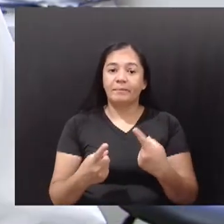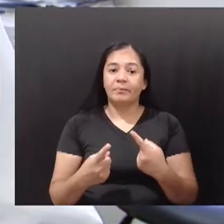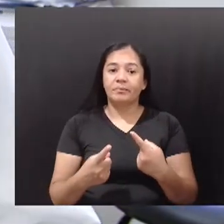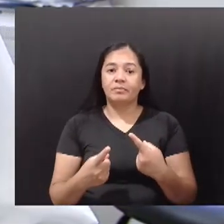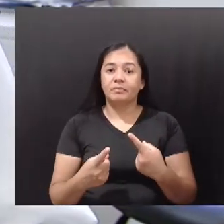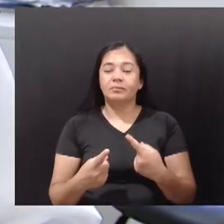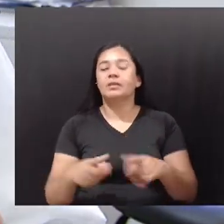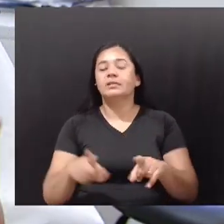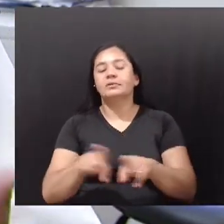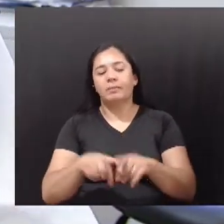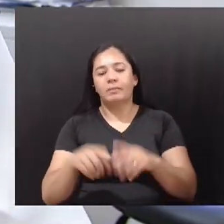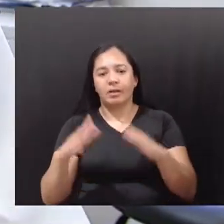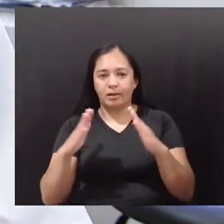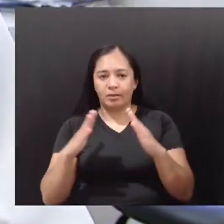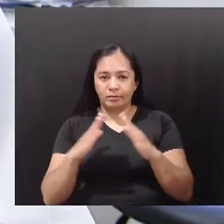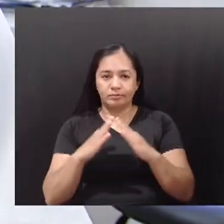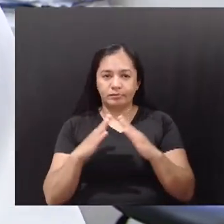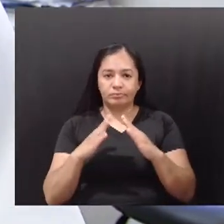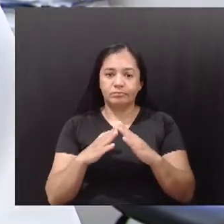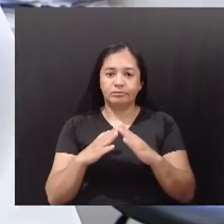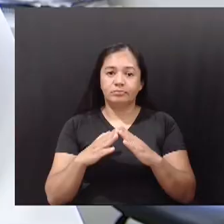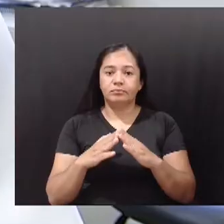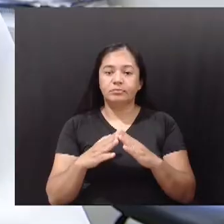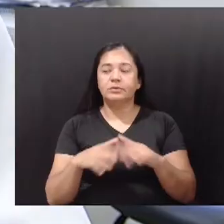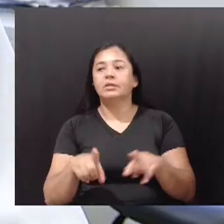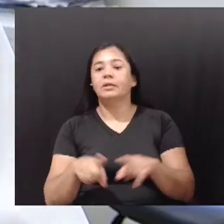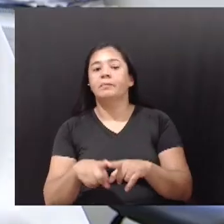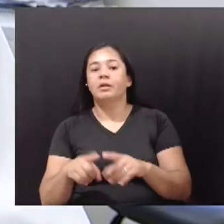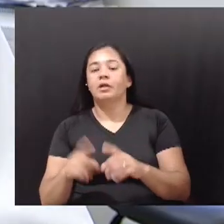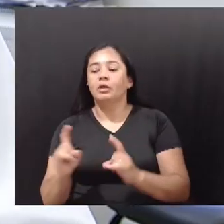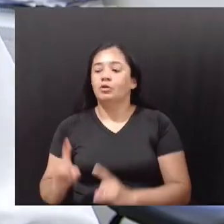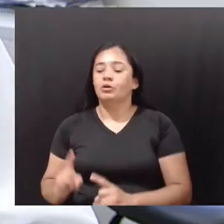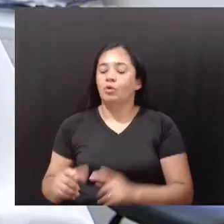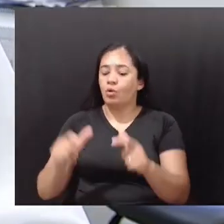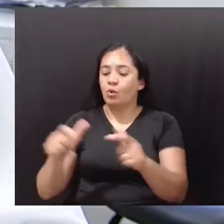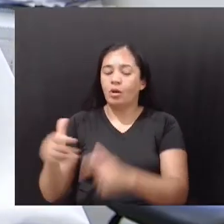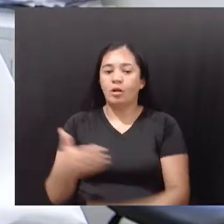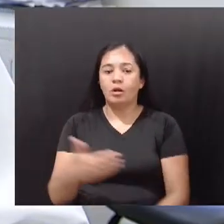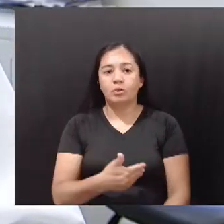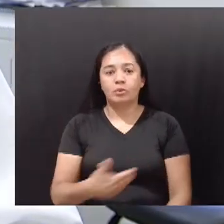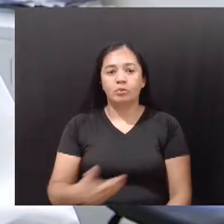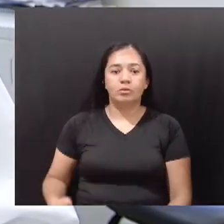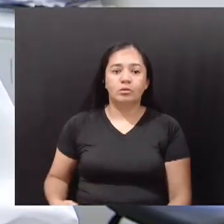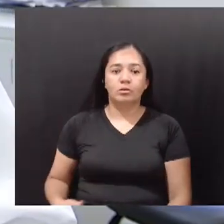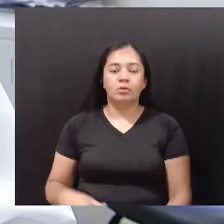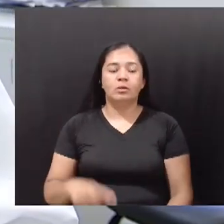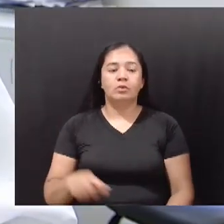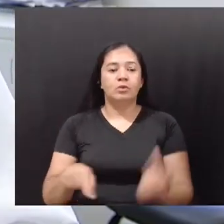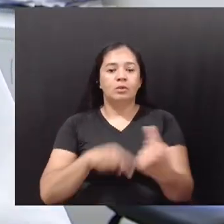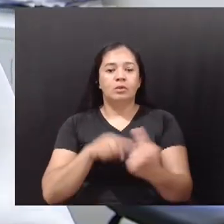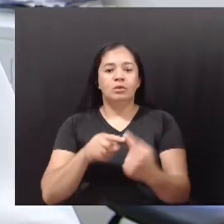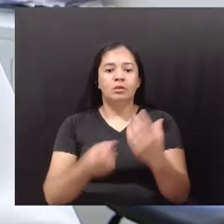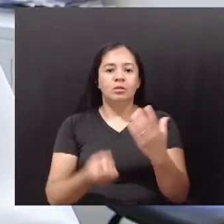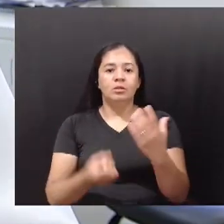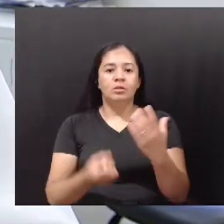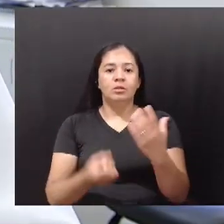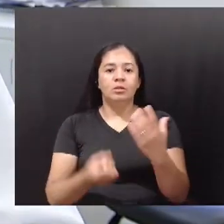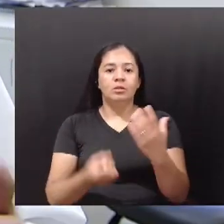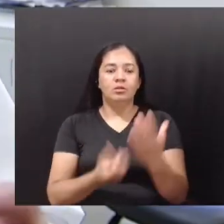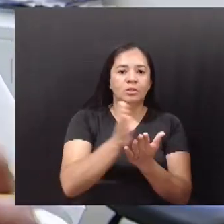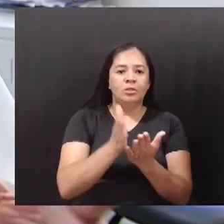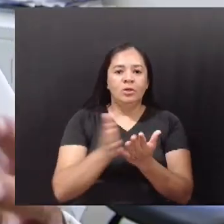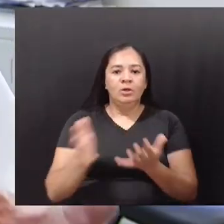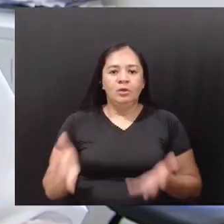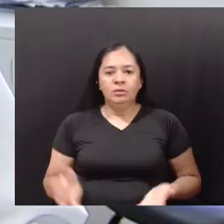uma participação grande, assim como os prédios públicos. Então, a ideia é criar diretrizes para estimular